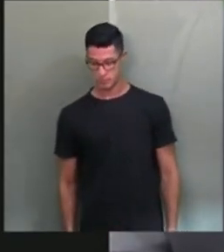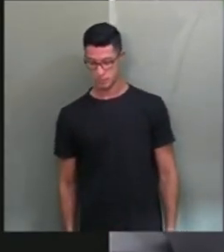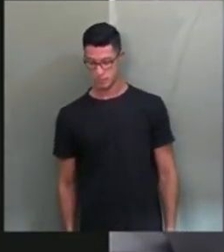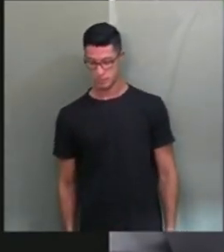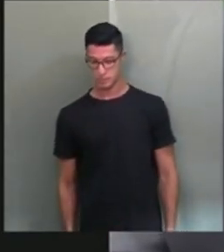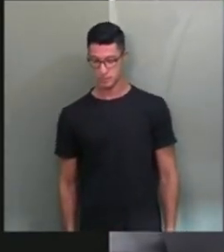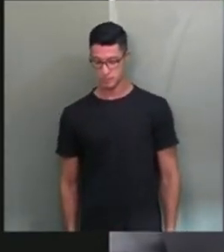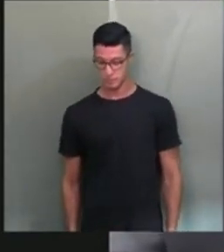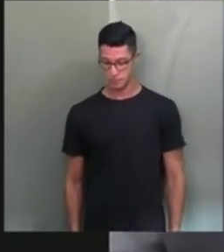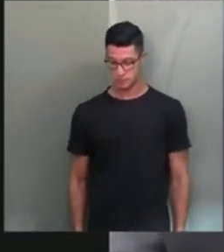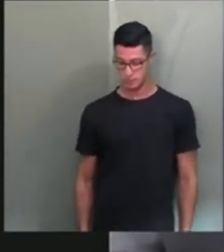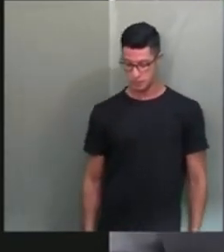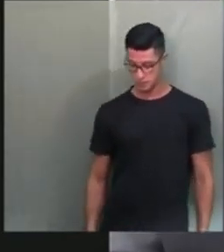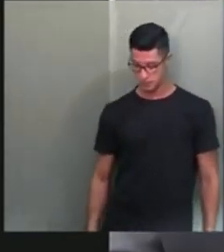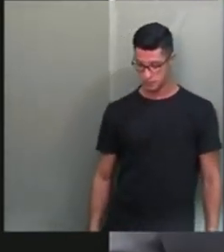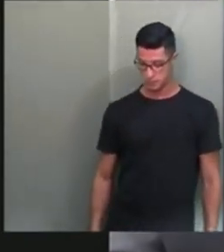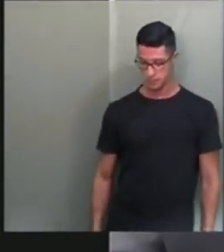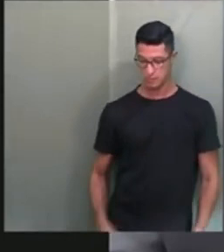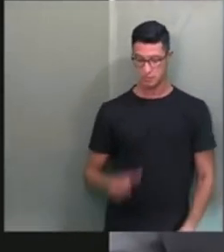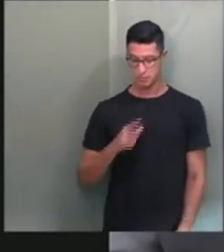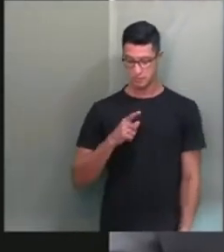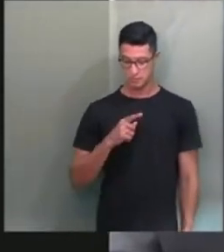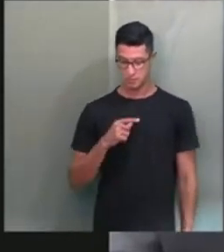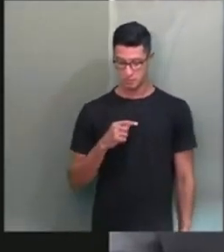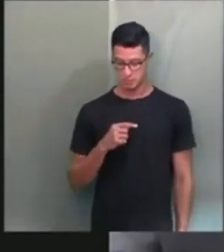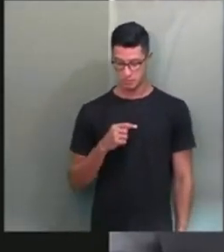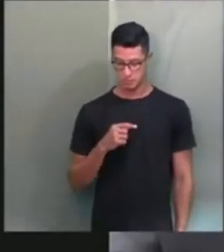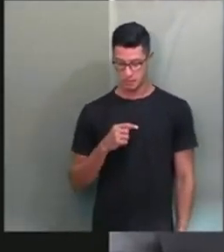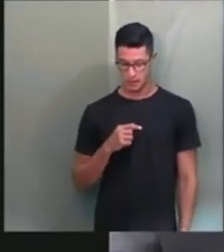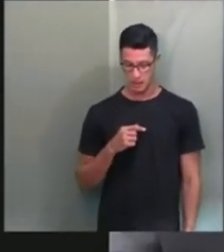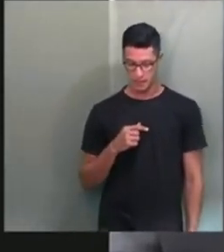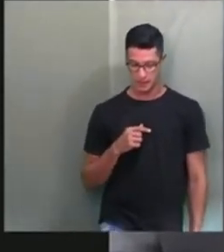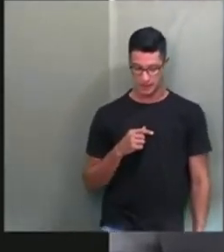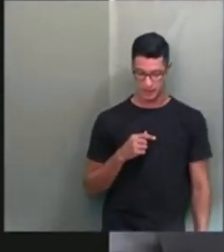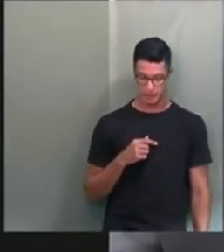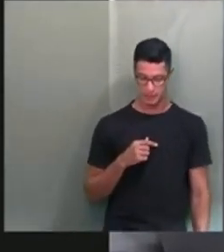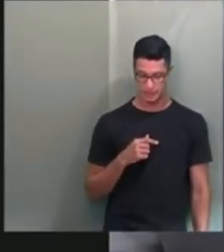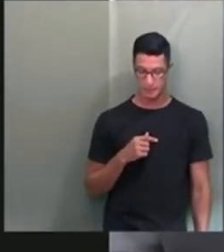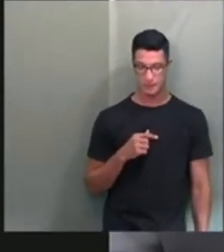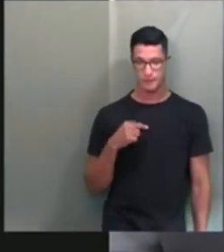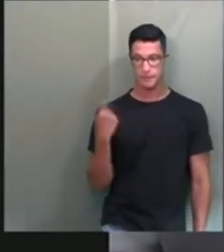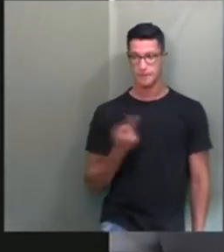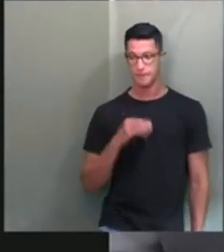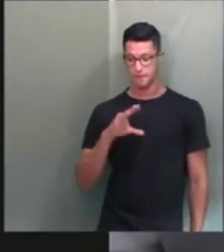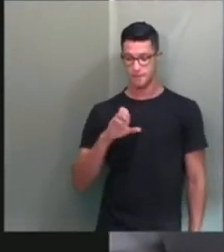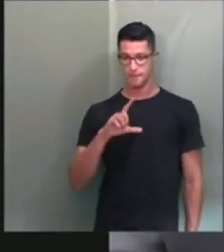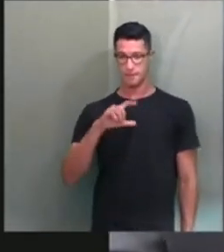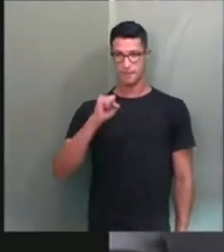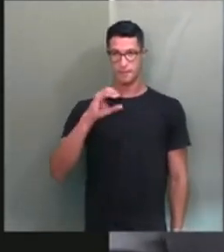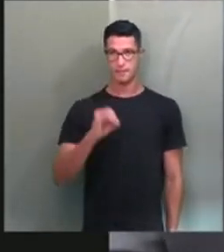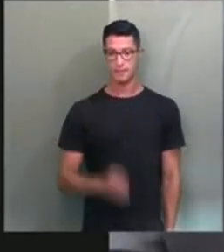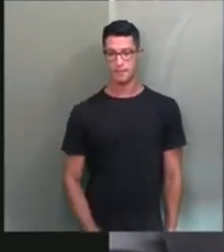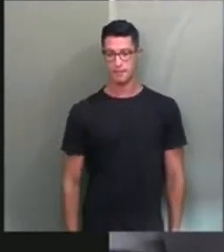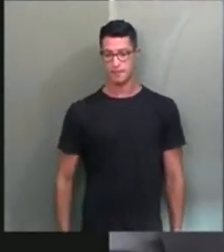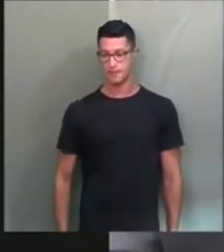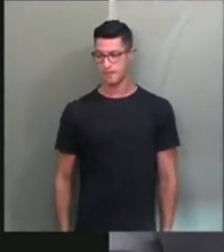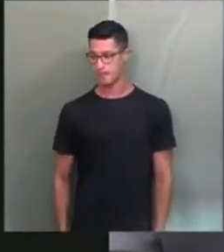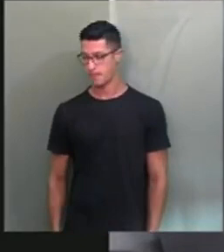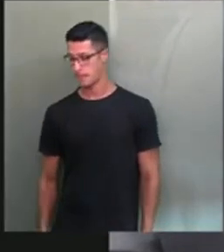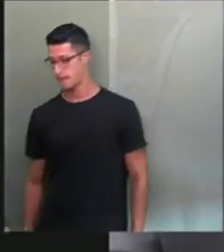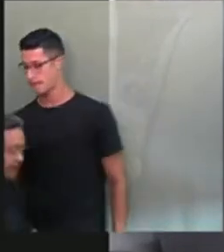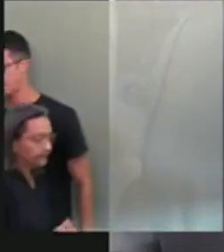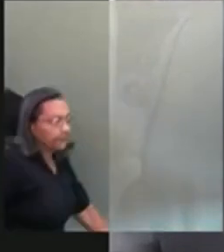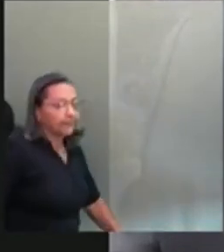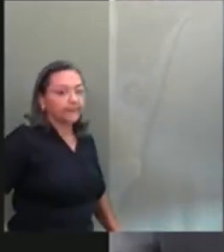Senado, cumprimentar o diretor da Rádio Senado, o Celso Cavalcante Júnior, a diretora